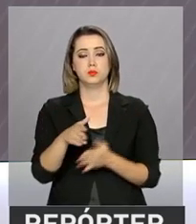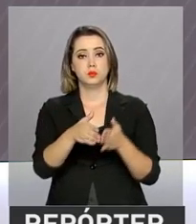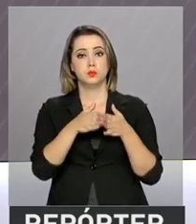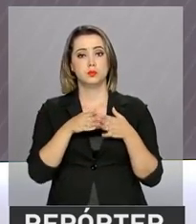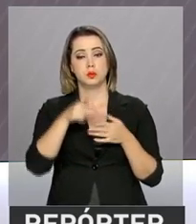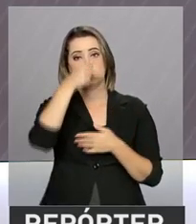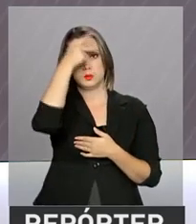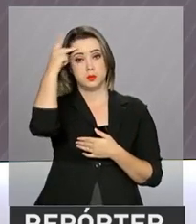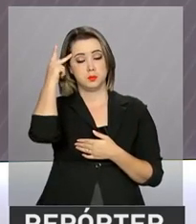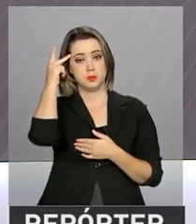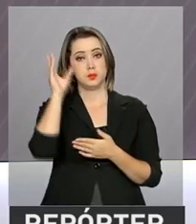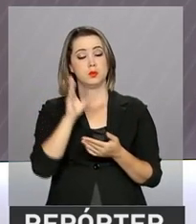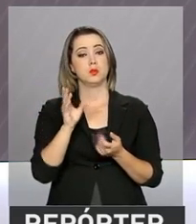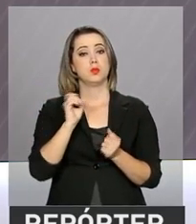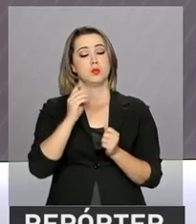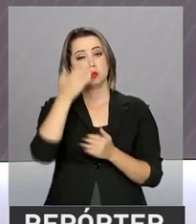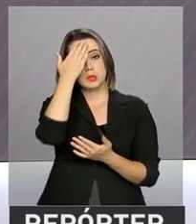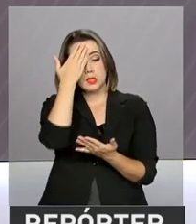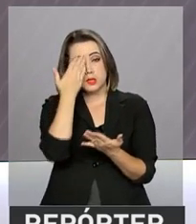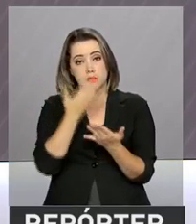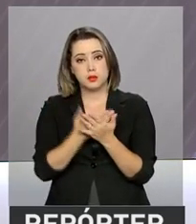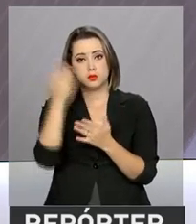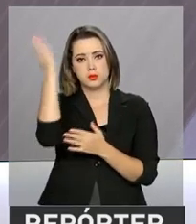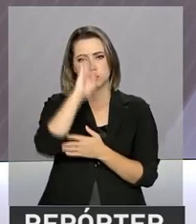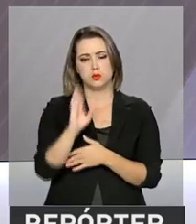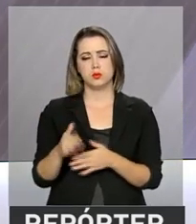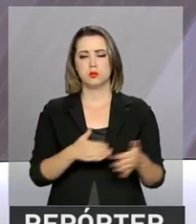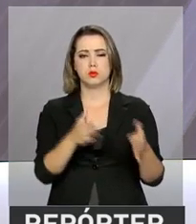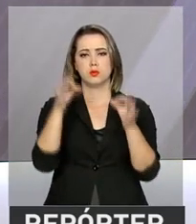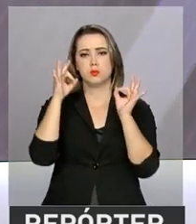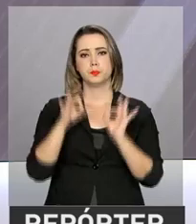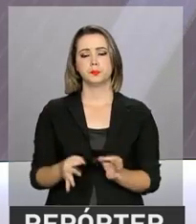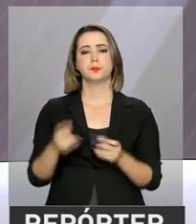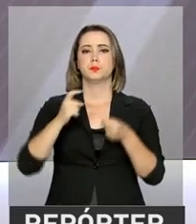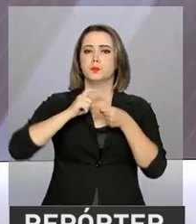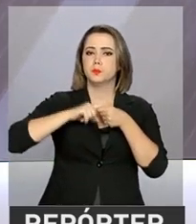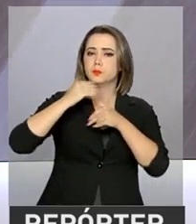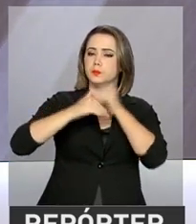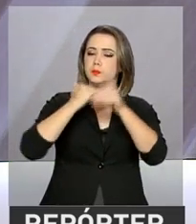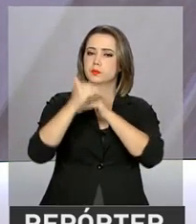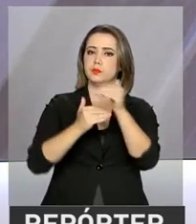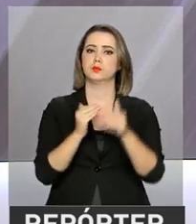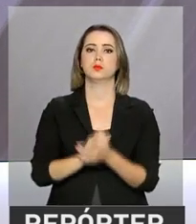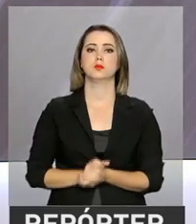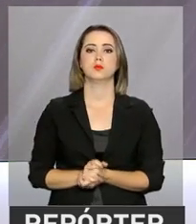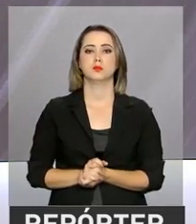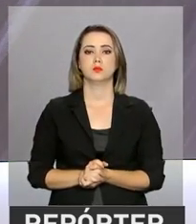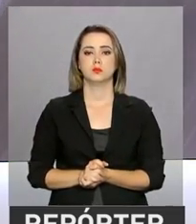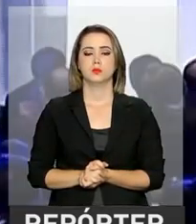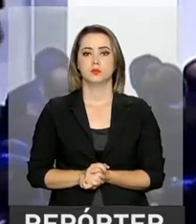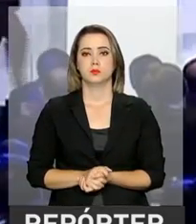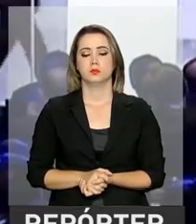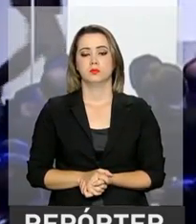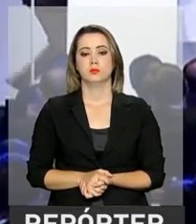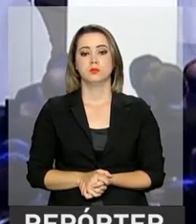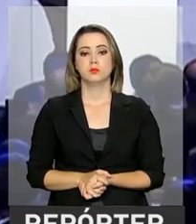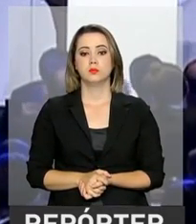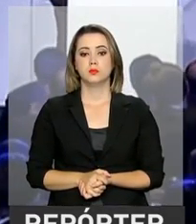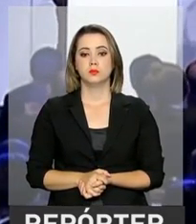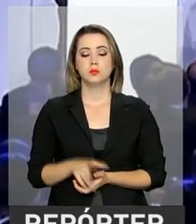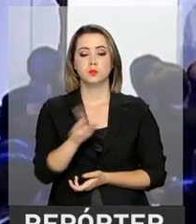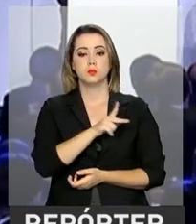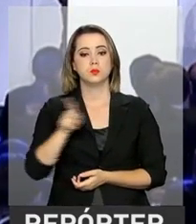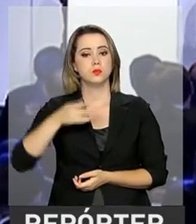pediu que os investidores apostem no Brasil, que já está no rumo certo de retomada do desenvolvimento.